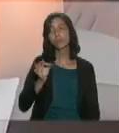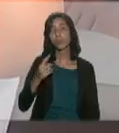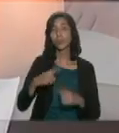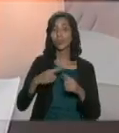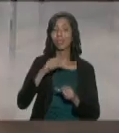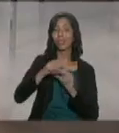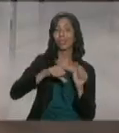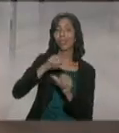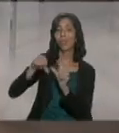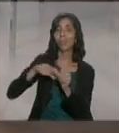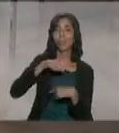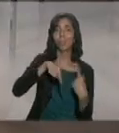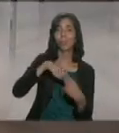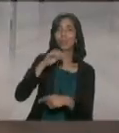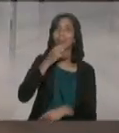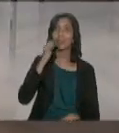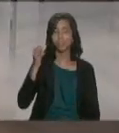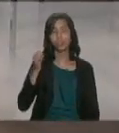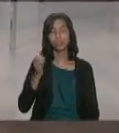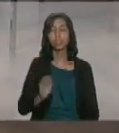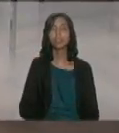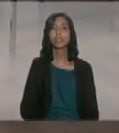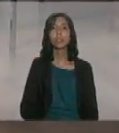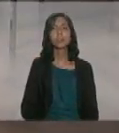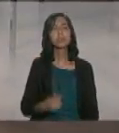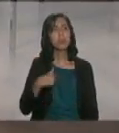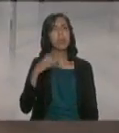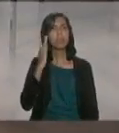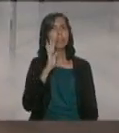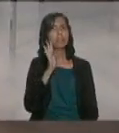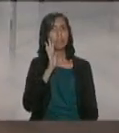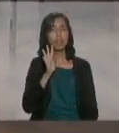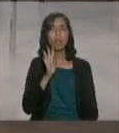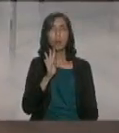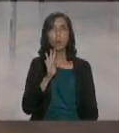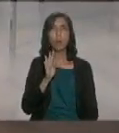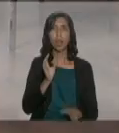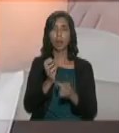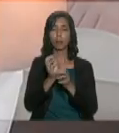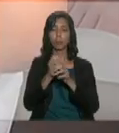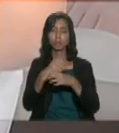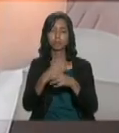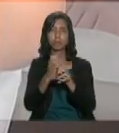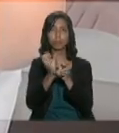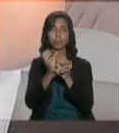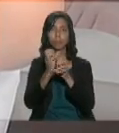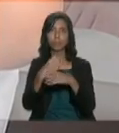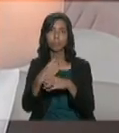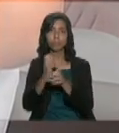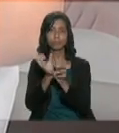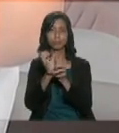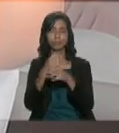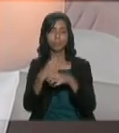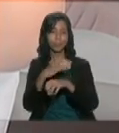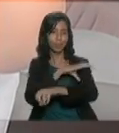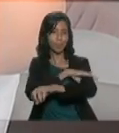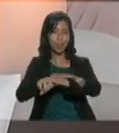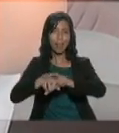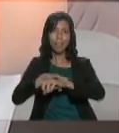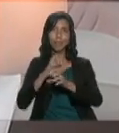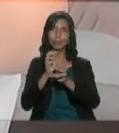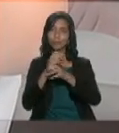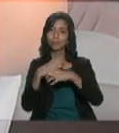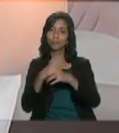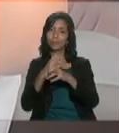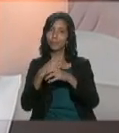porque é uma troca de energia, É uma troca de energia, exatamente. Aí esse negócio que eu acho interessante, você faz para uma mão vai para um lado, a outra mão faz para o outro lado. Você